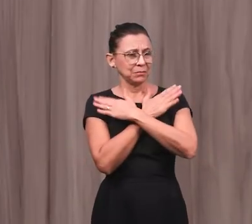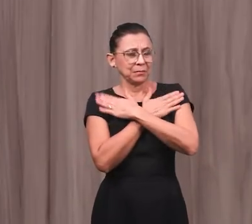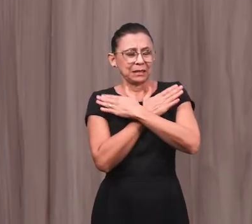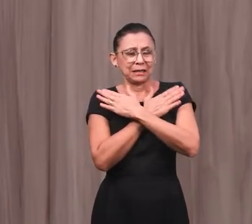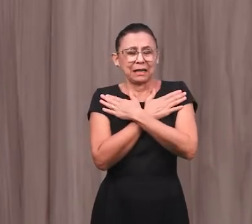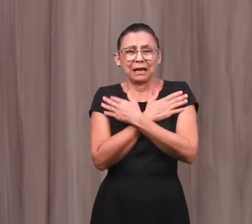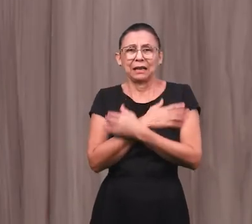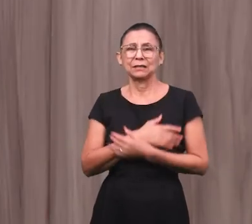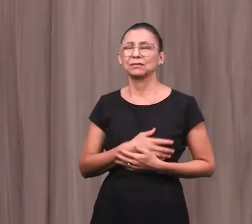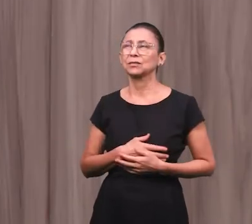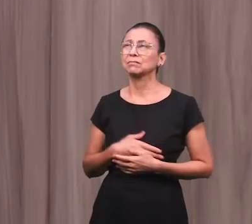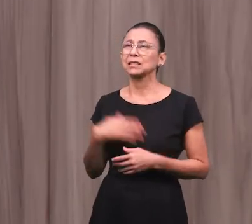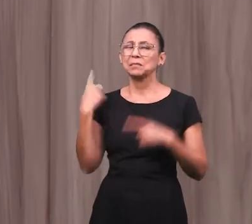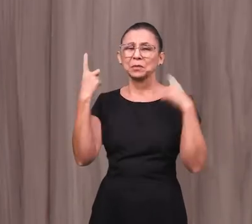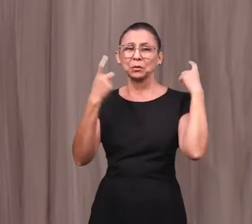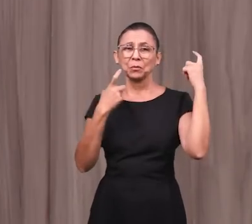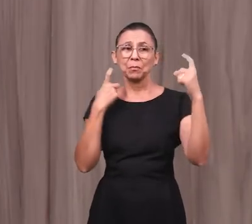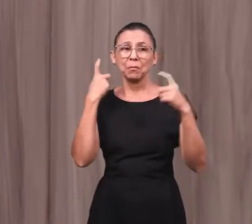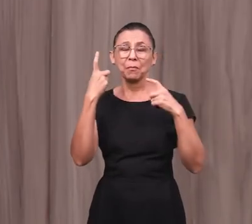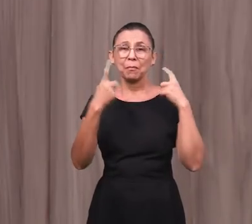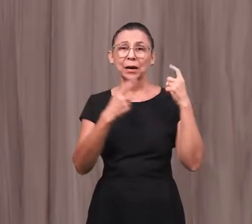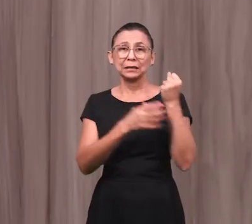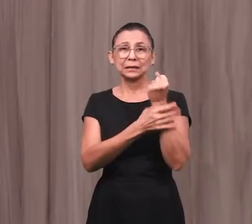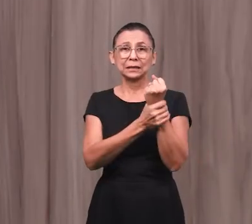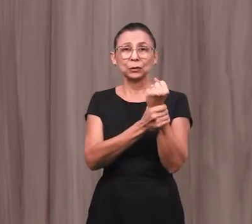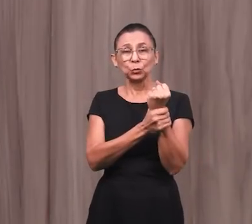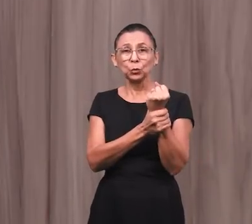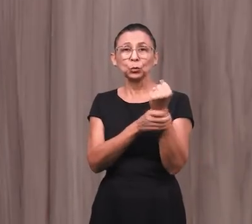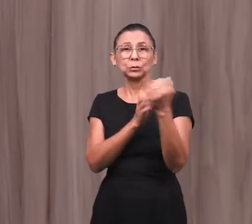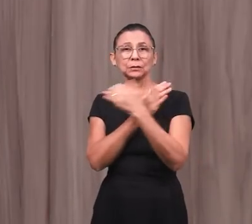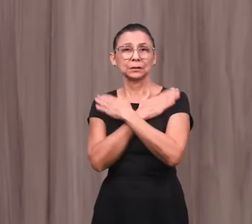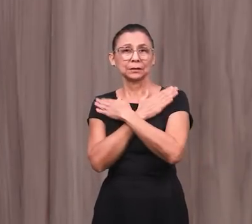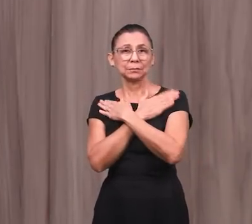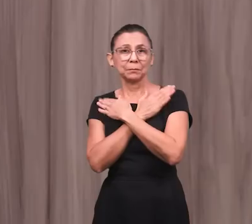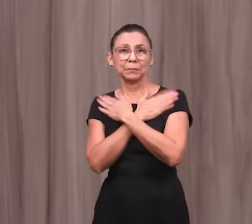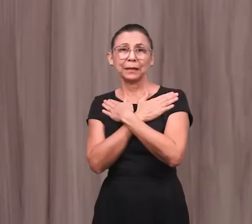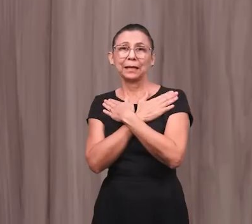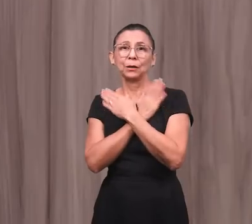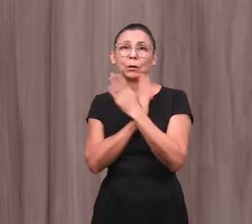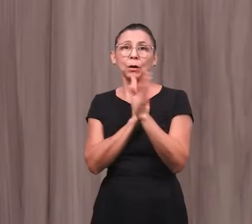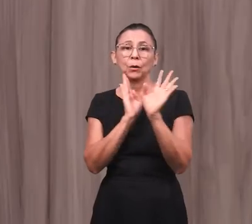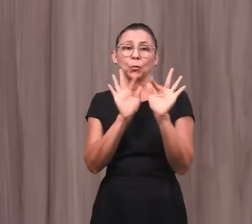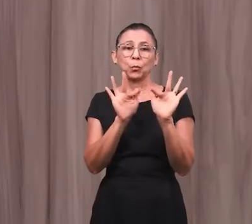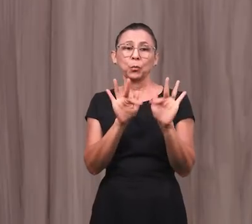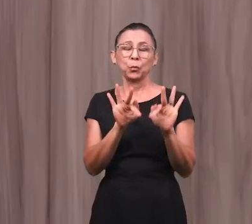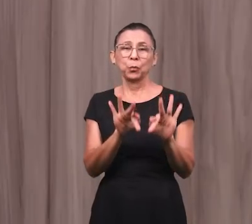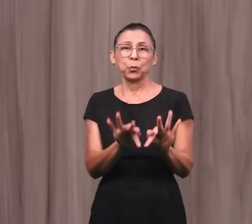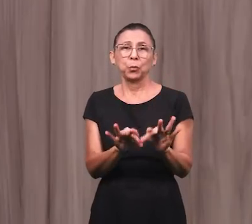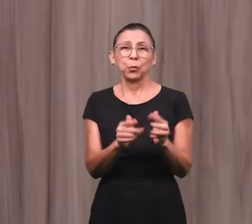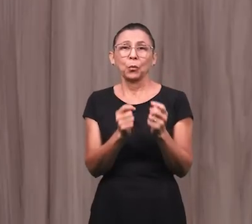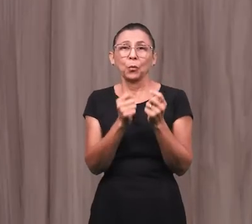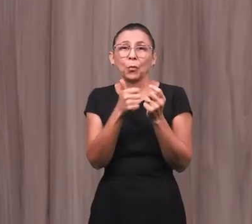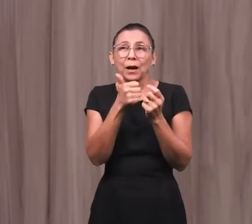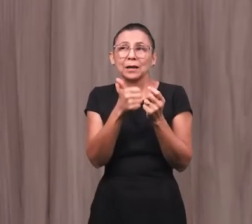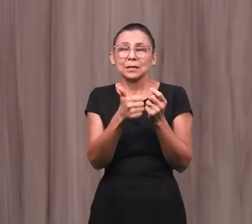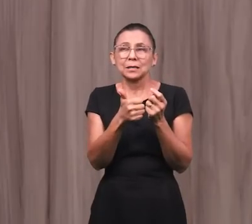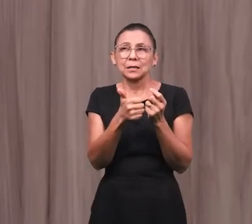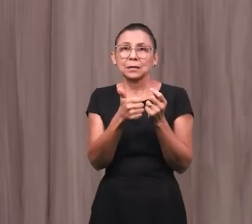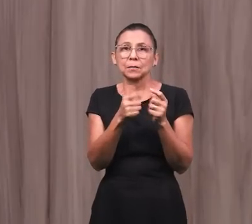aflito, porque o seguro-desemprego que ele está recebendo vai se findar, mas o Senhor Deus revela para